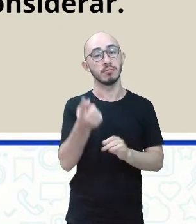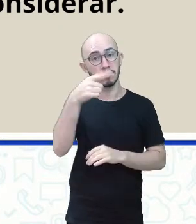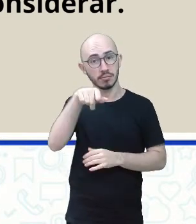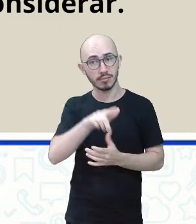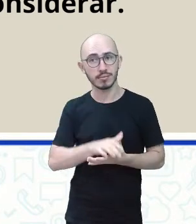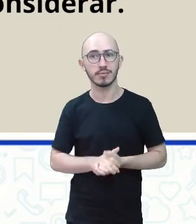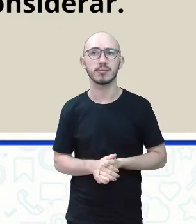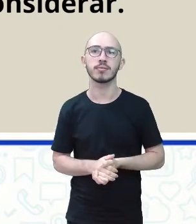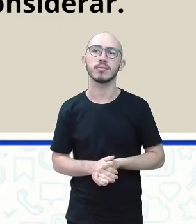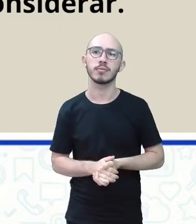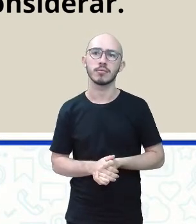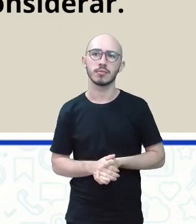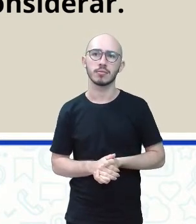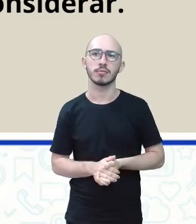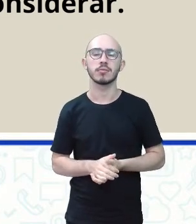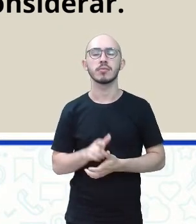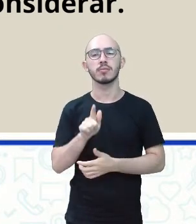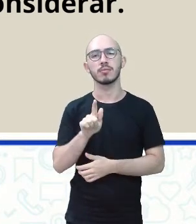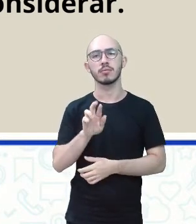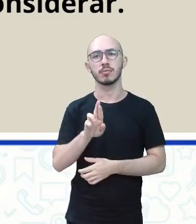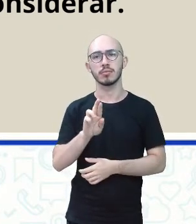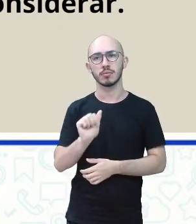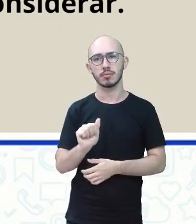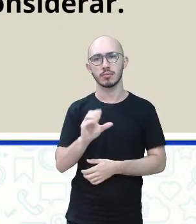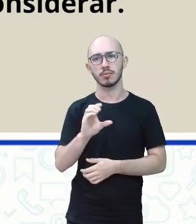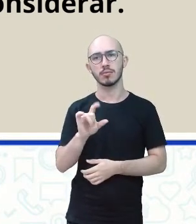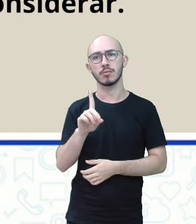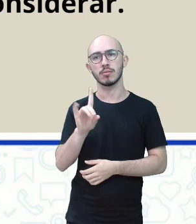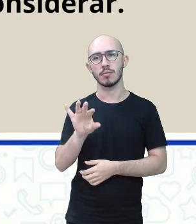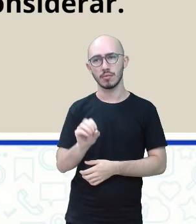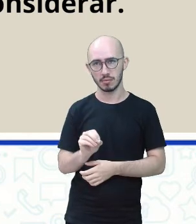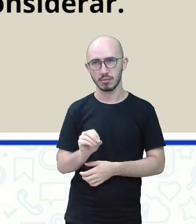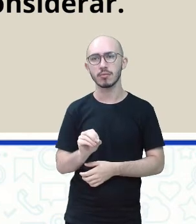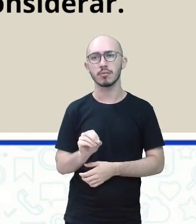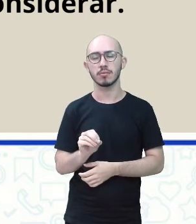vocês. Graciliano, dentro da